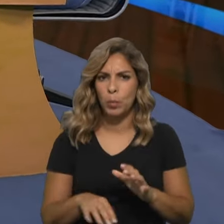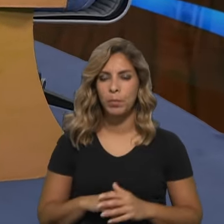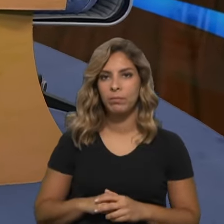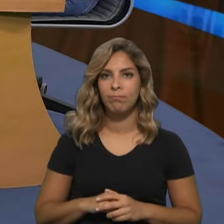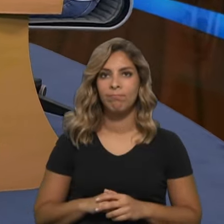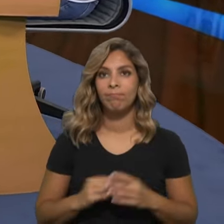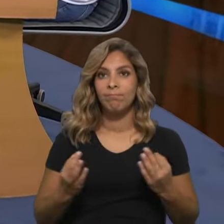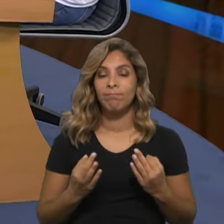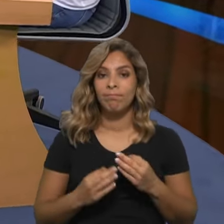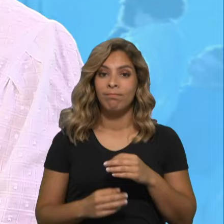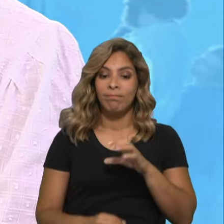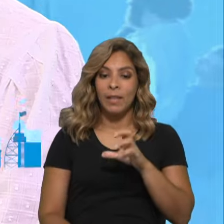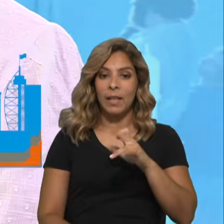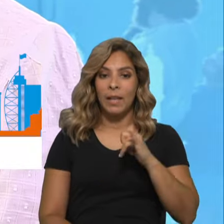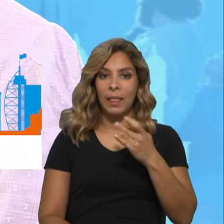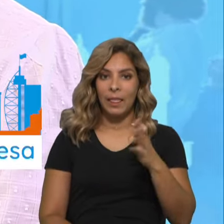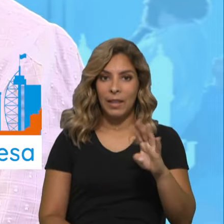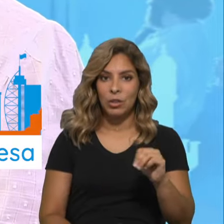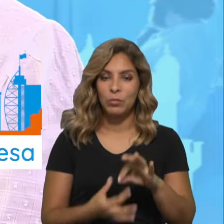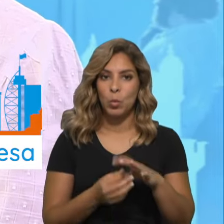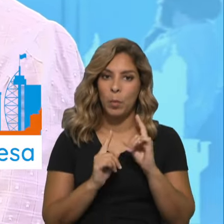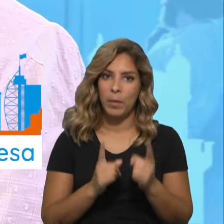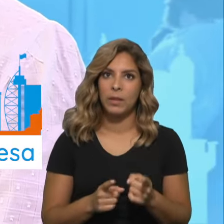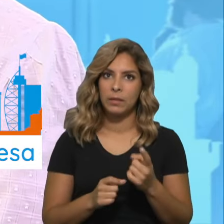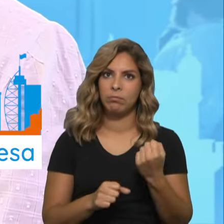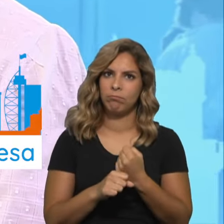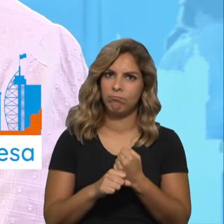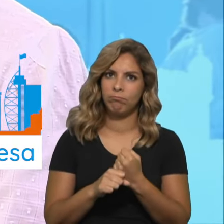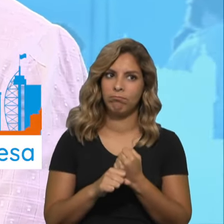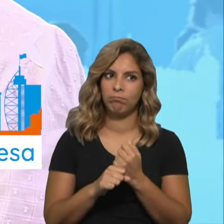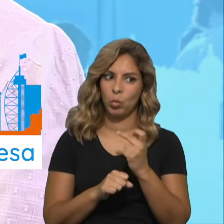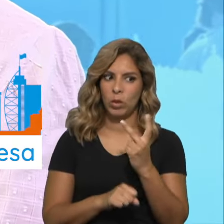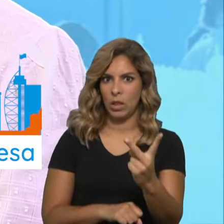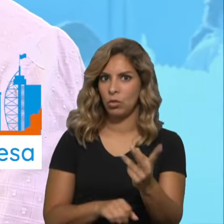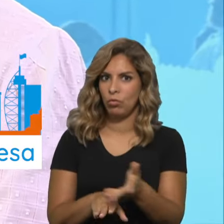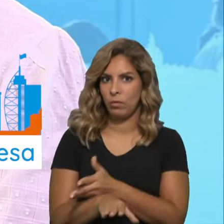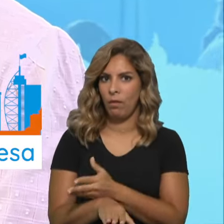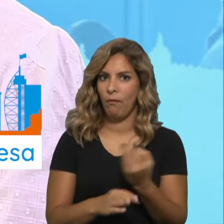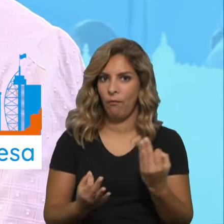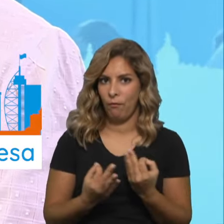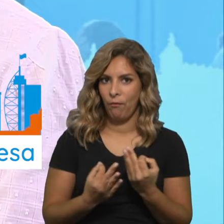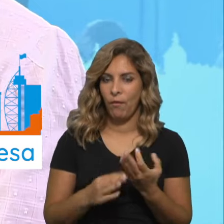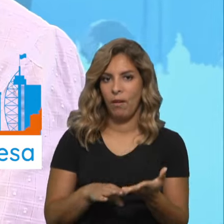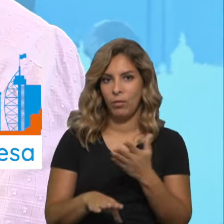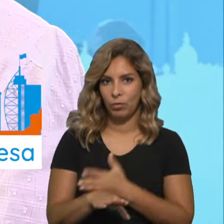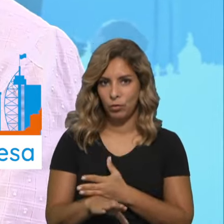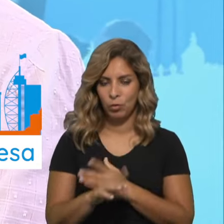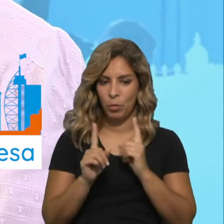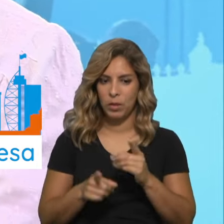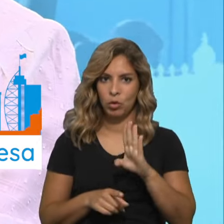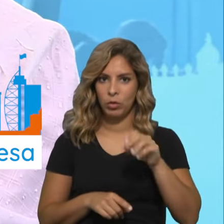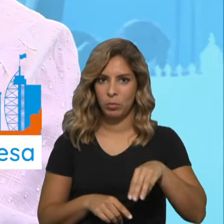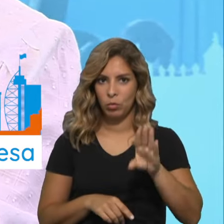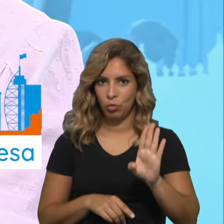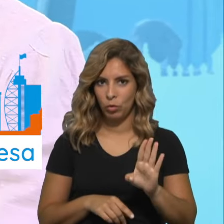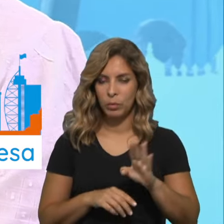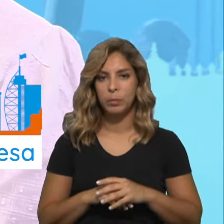realidade a Caritas começou a trabalhar esta questão dos jovens 2 anos sensivelmente entes da Jornada Mundial da Juventude eh a Caritas